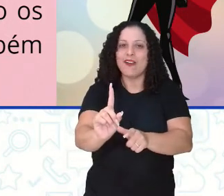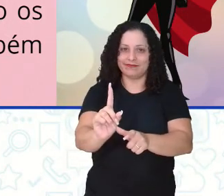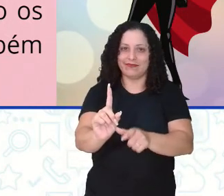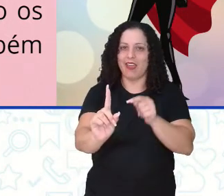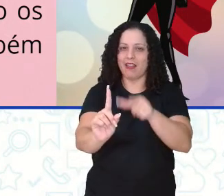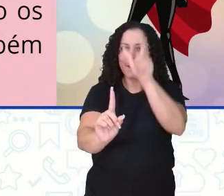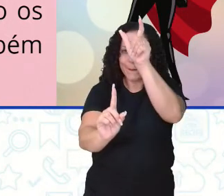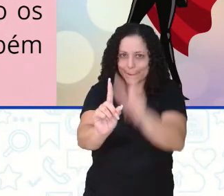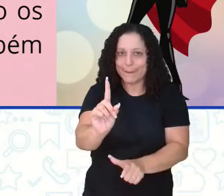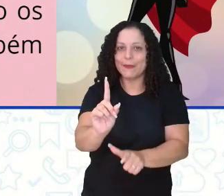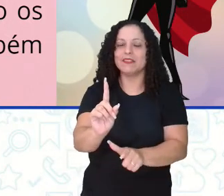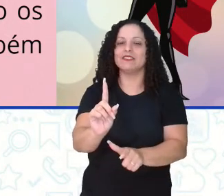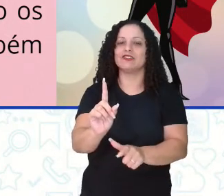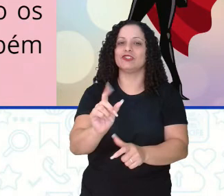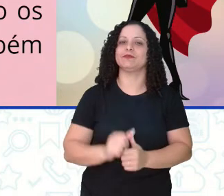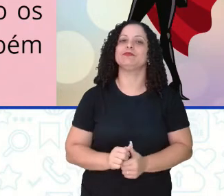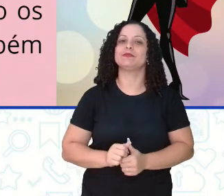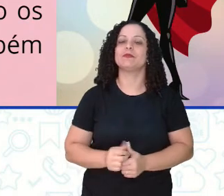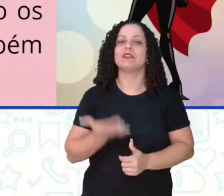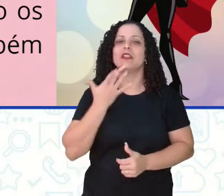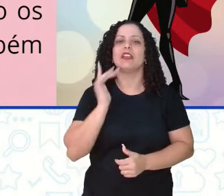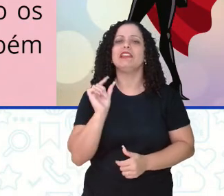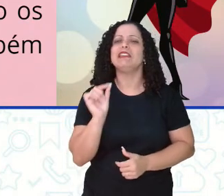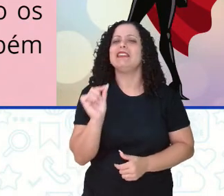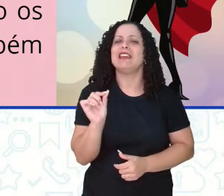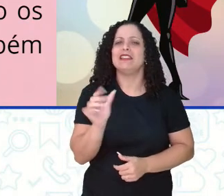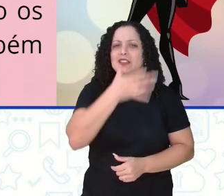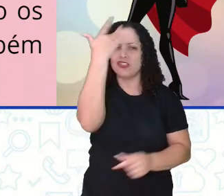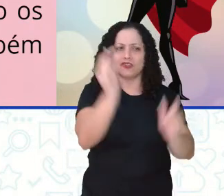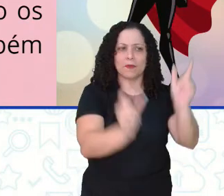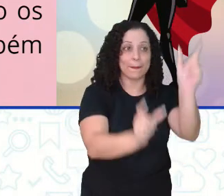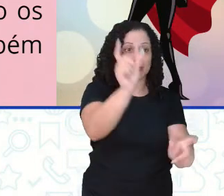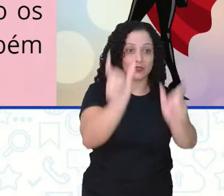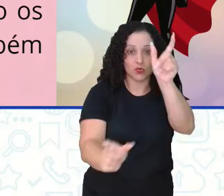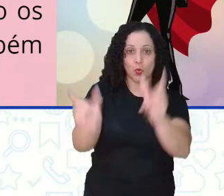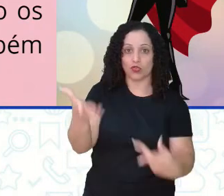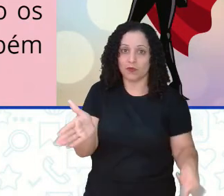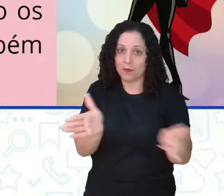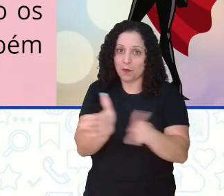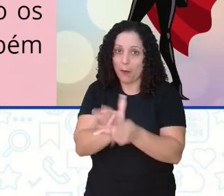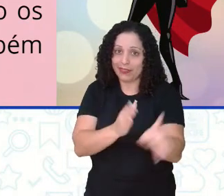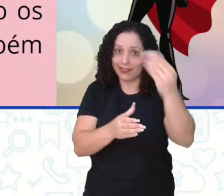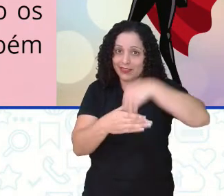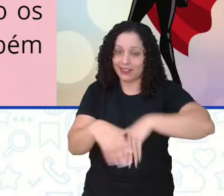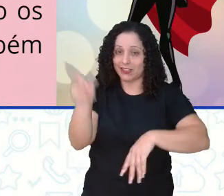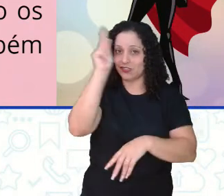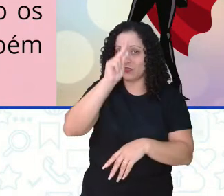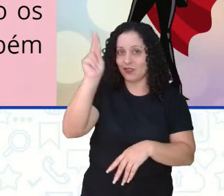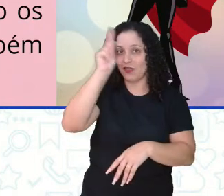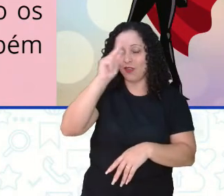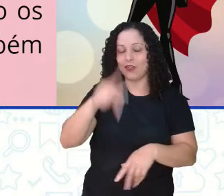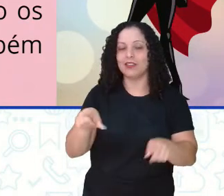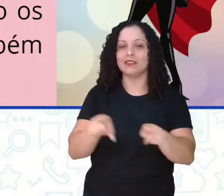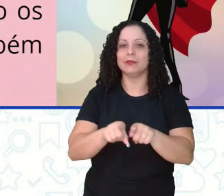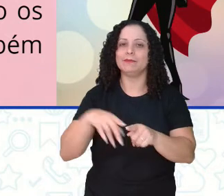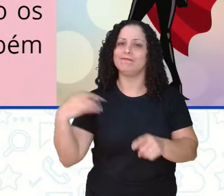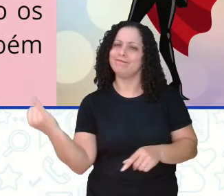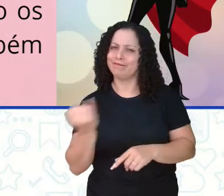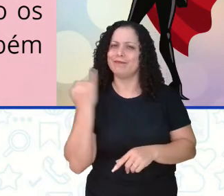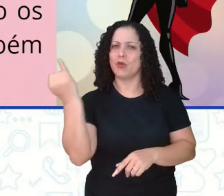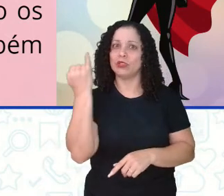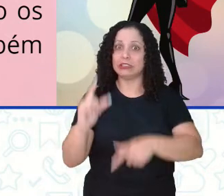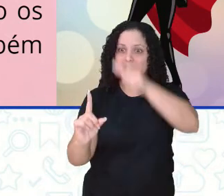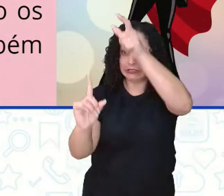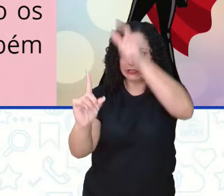que é personagem? Os personagens de uma narrativa são as pessoas que estão presentes na história e, se foram muito importantes, são chamados